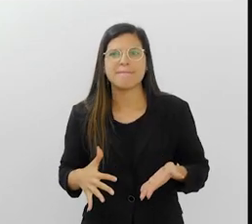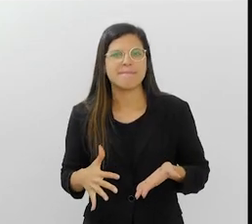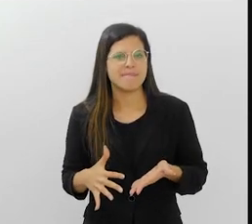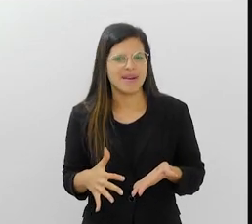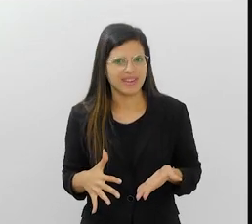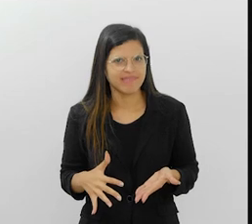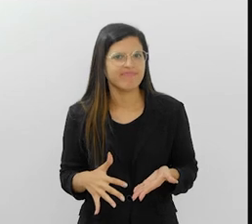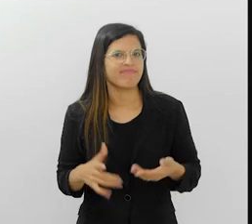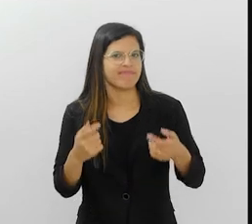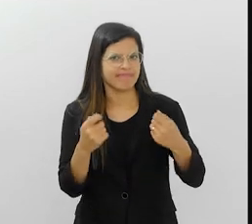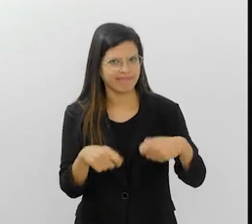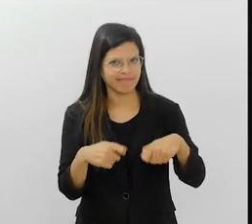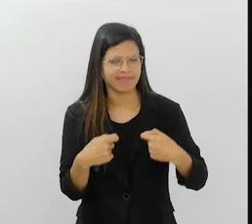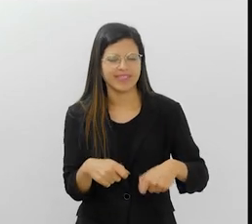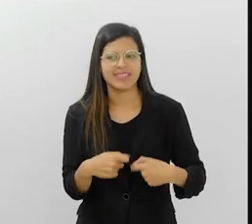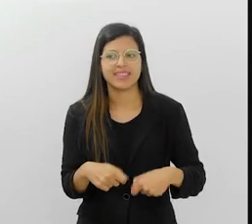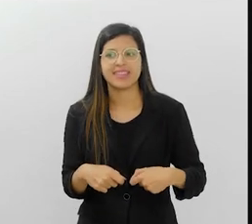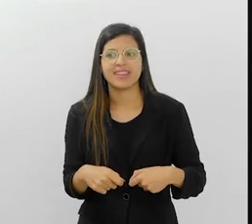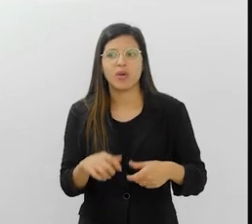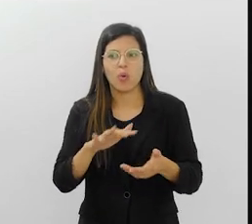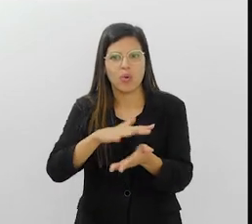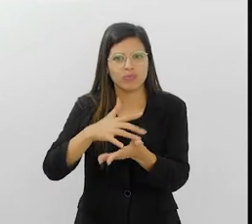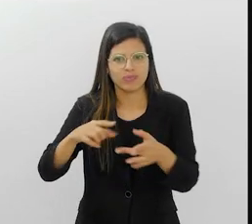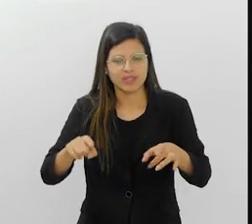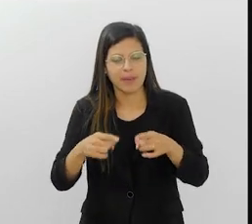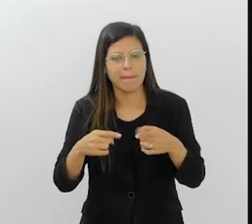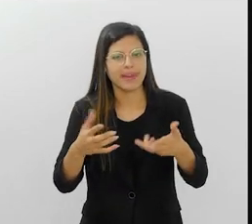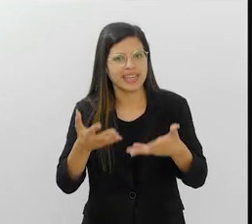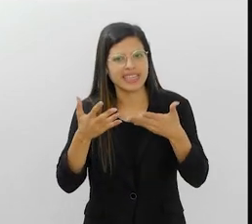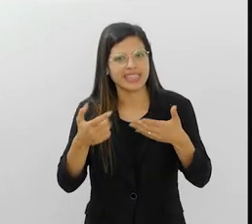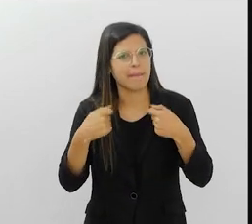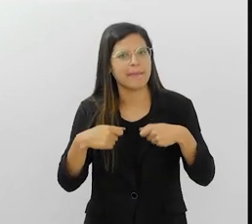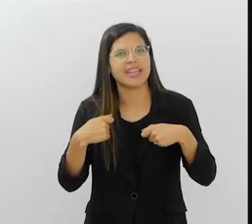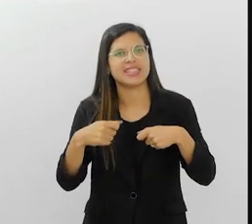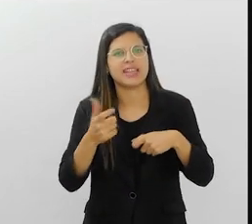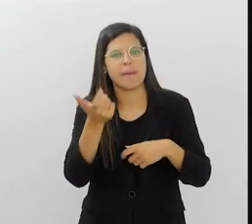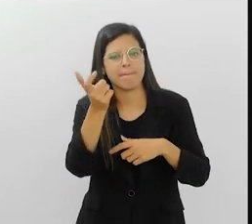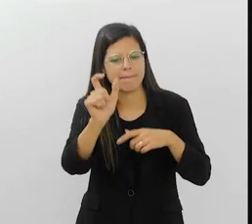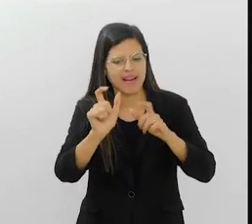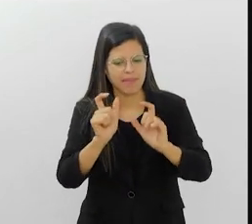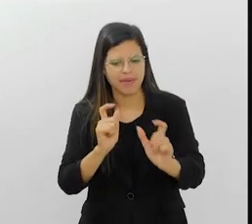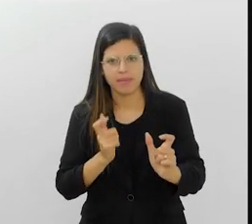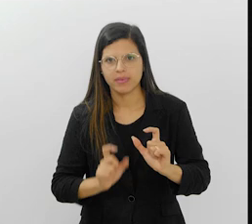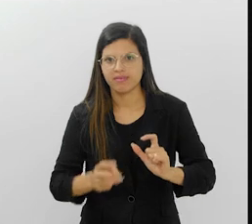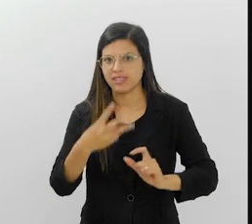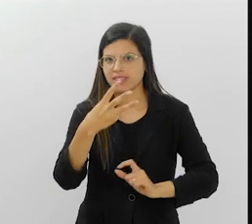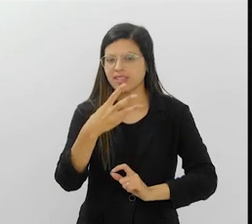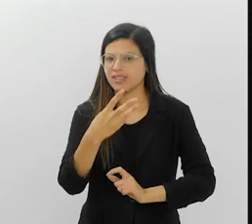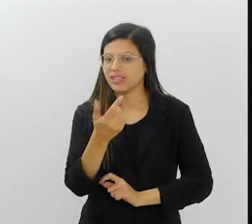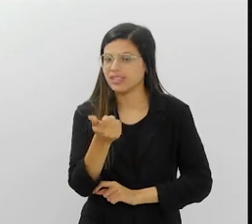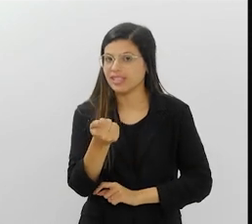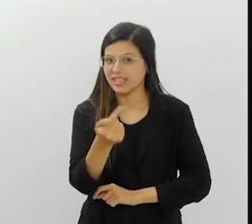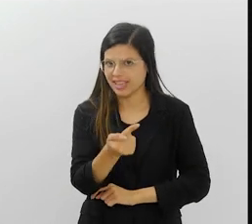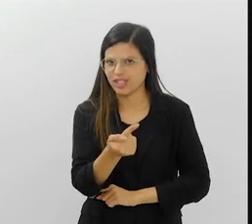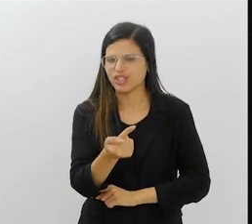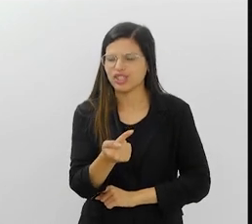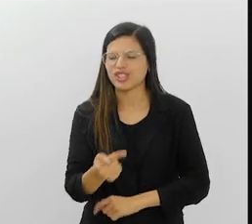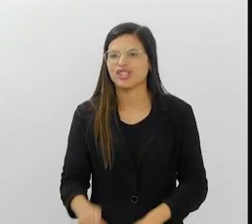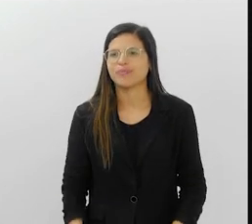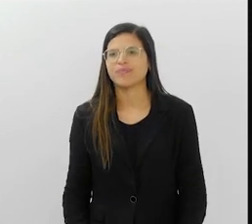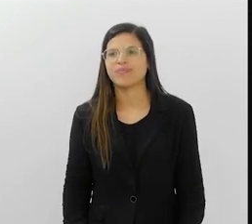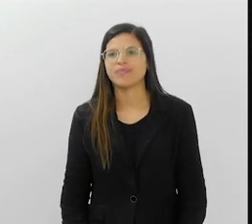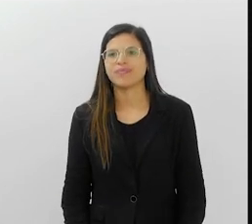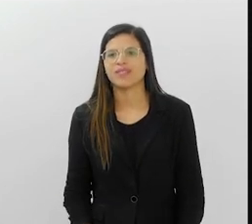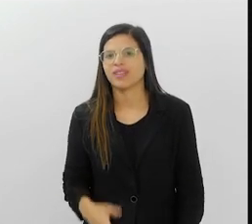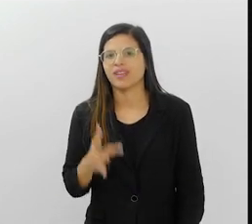de casa. Dever de casa. O samba que quer concorrer tem que ter essas palavras. Mas, assim, como o enredo eu